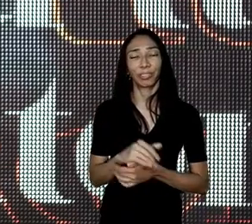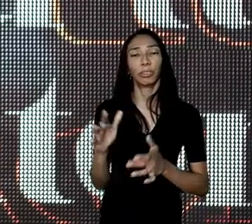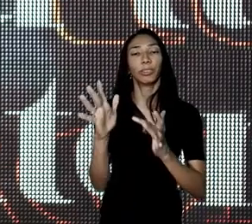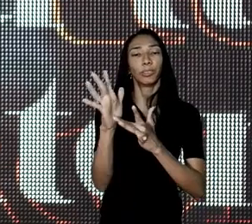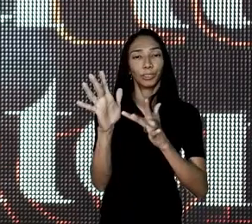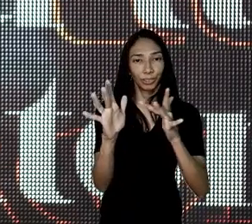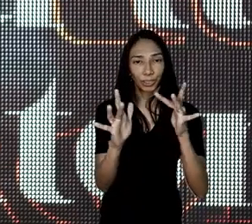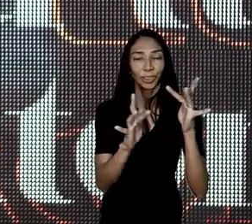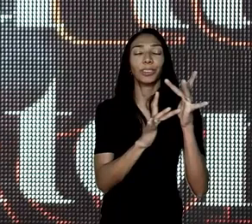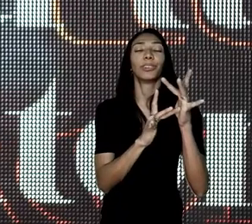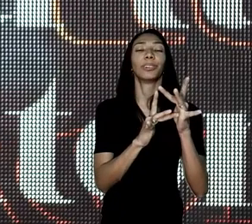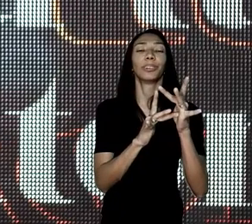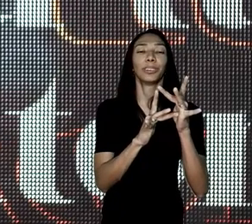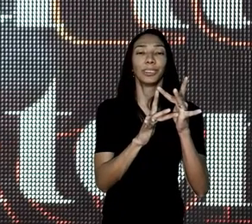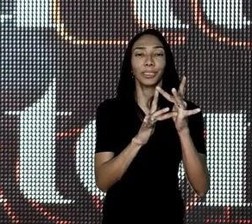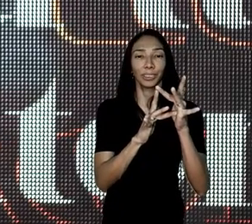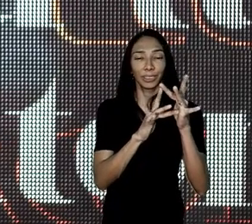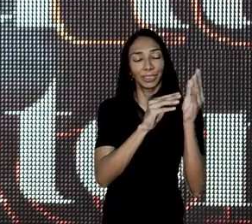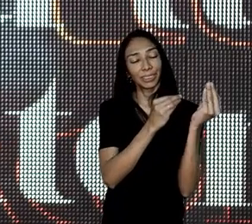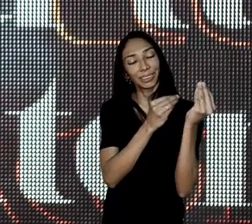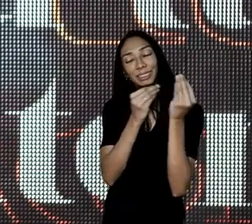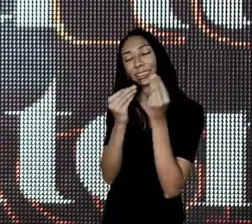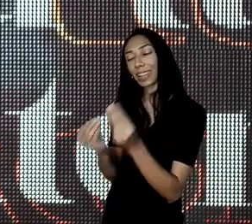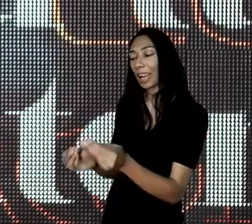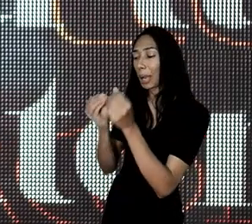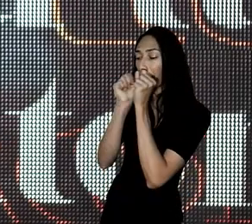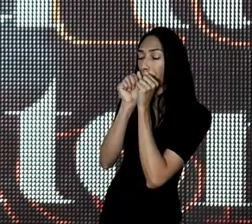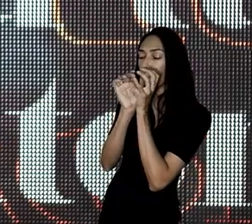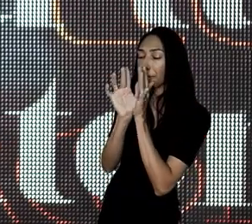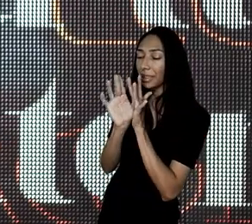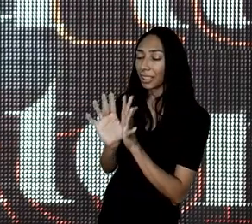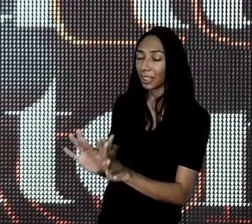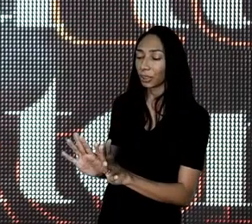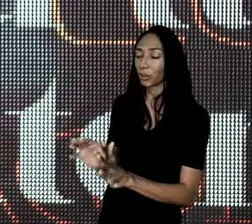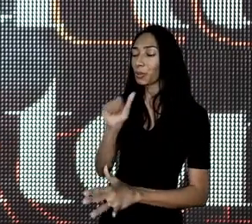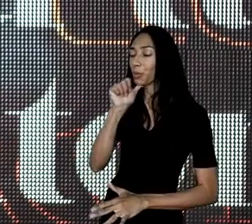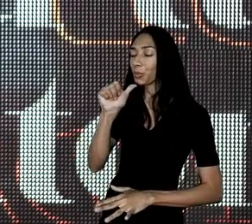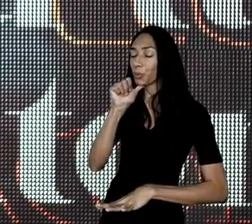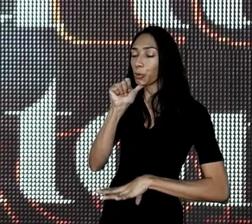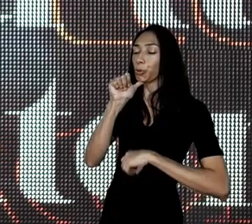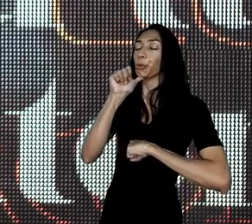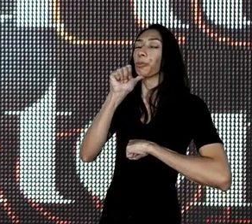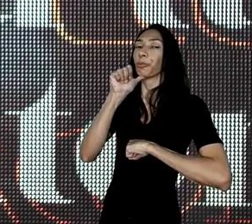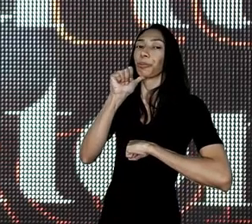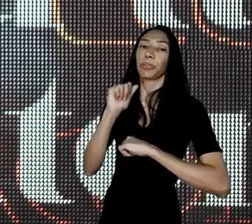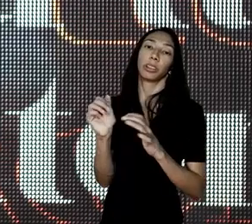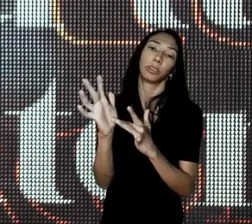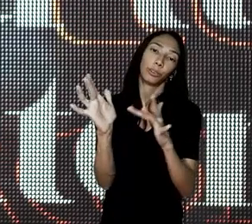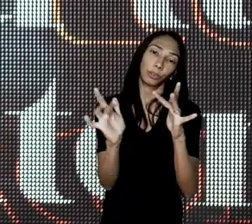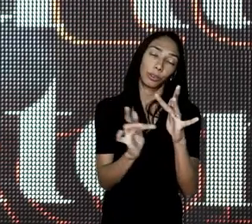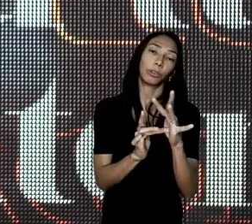Jesus vem para a história e devolve a dignidade daquela mulher. E quando Ele chega atrasado